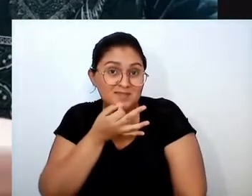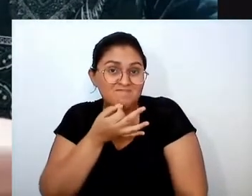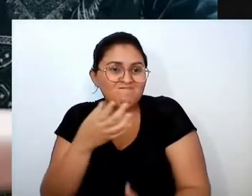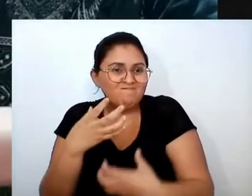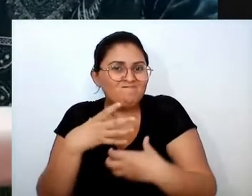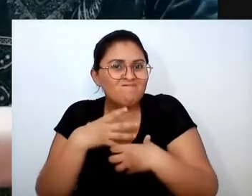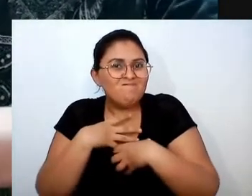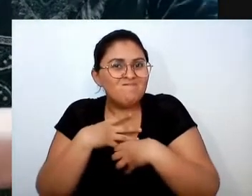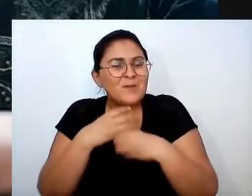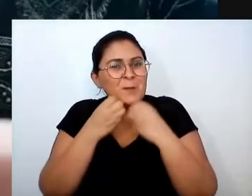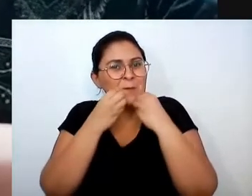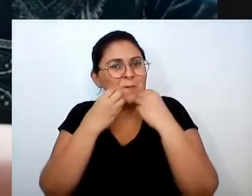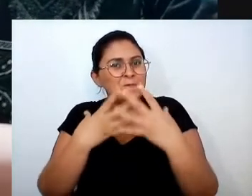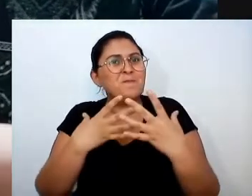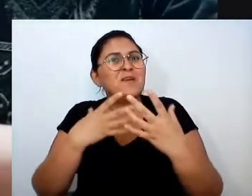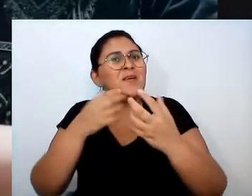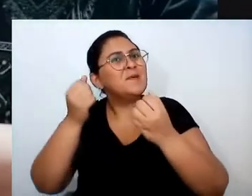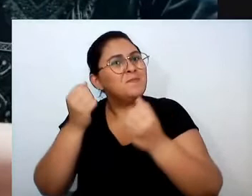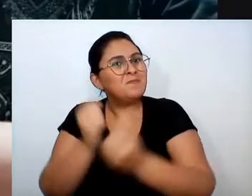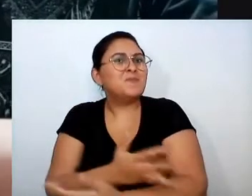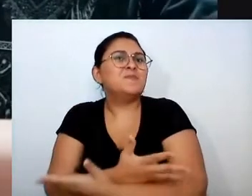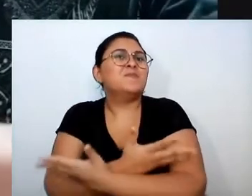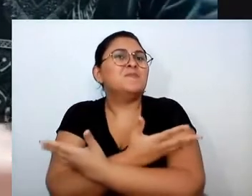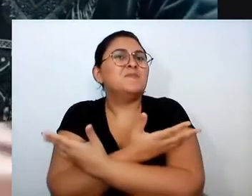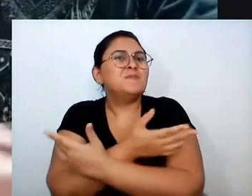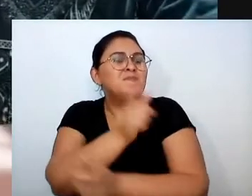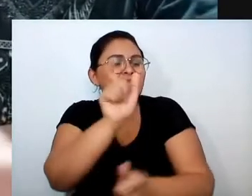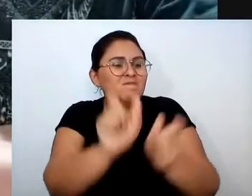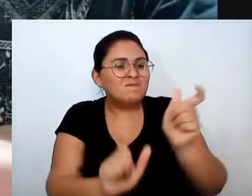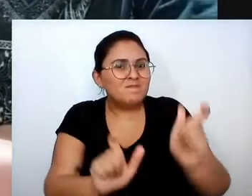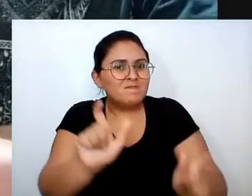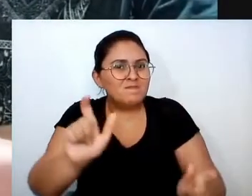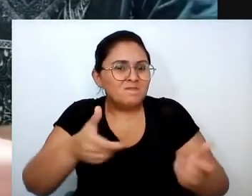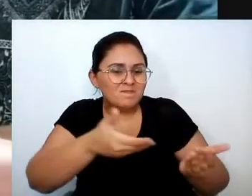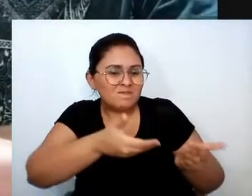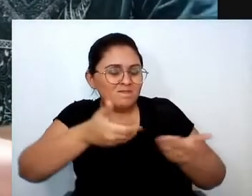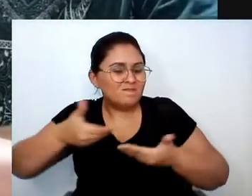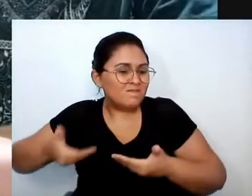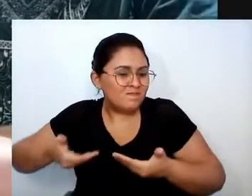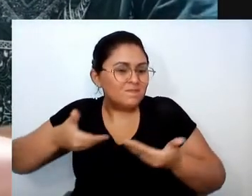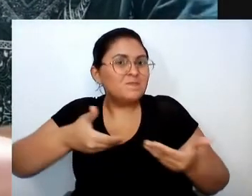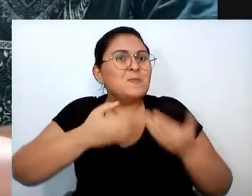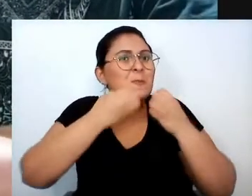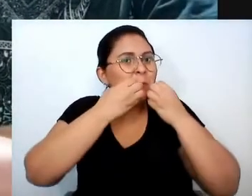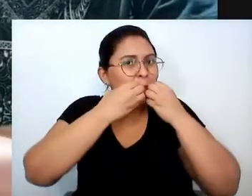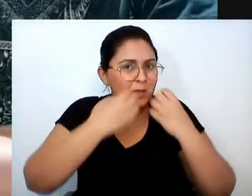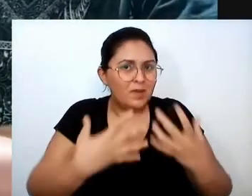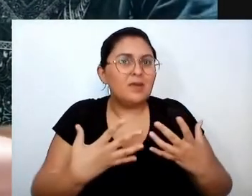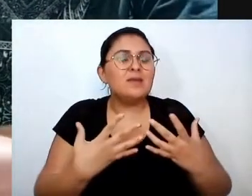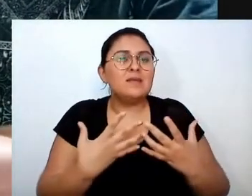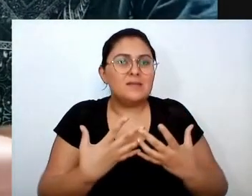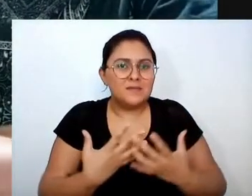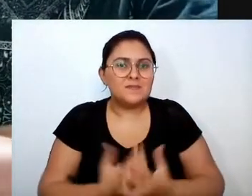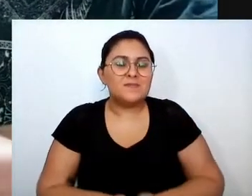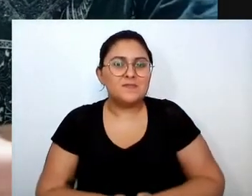Assim, foi uma novidade para a gente, eu acho que tanto para mim quanto para o Gessé, né? Essa ideia de formar um duo,